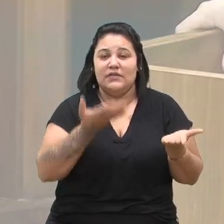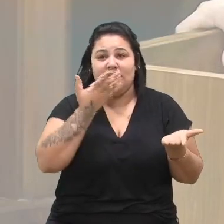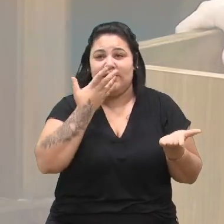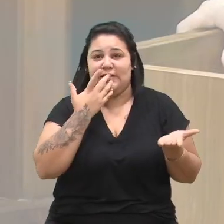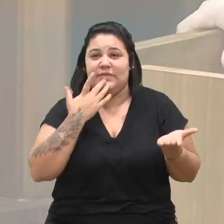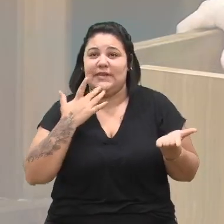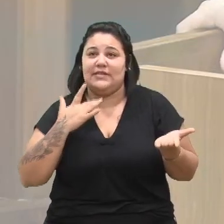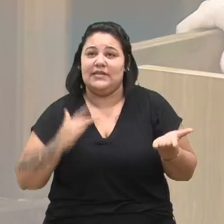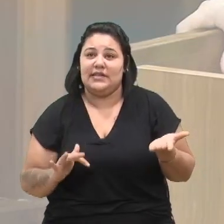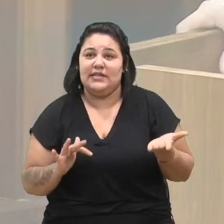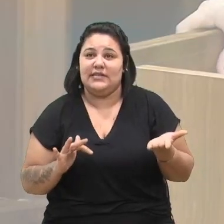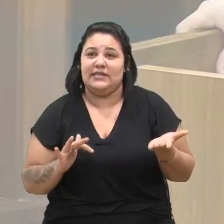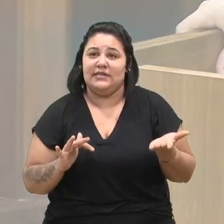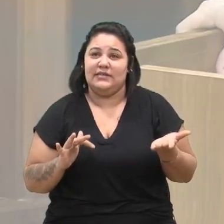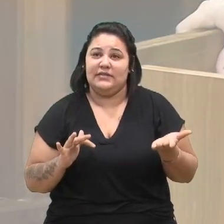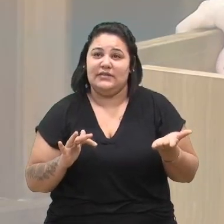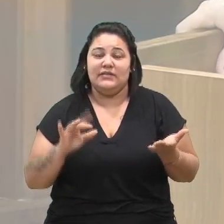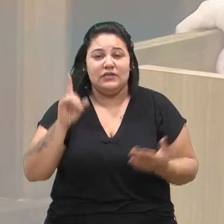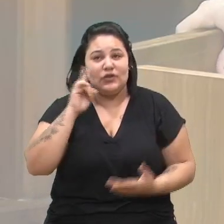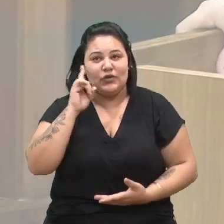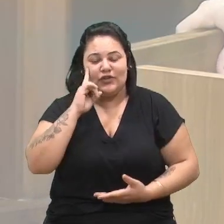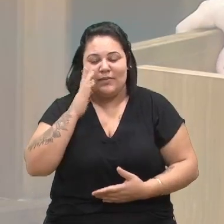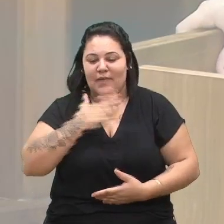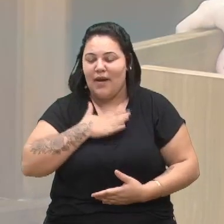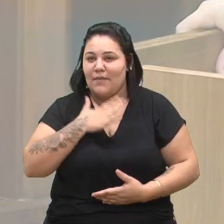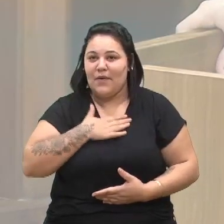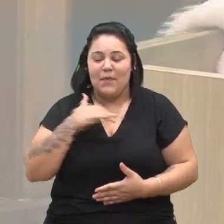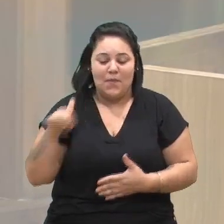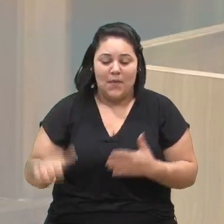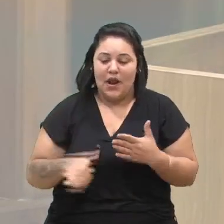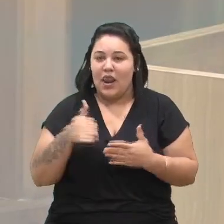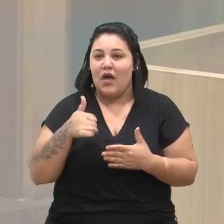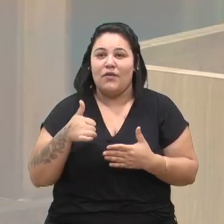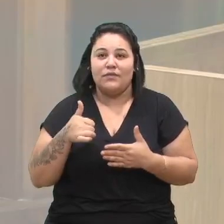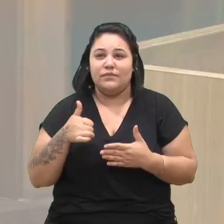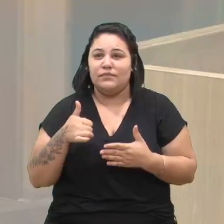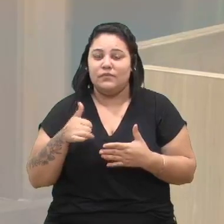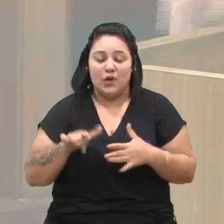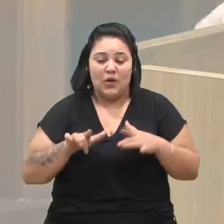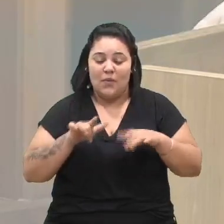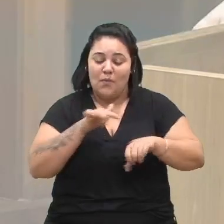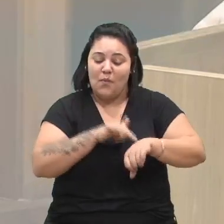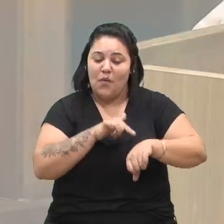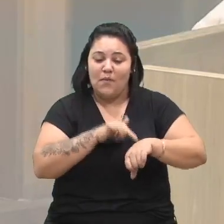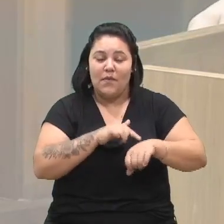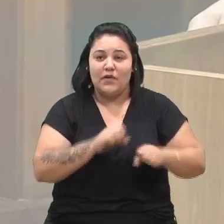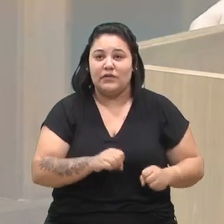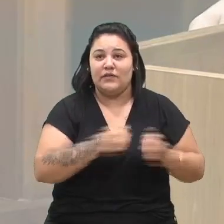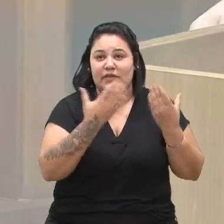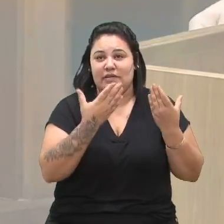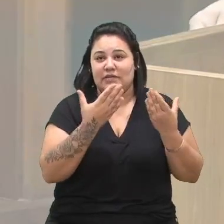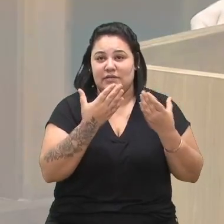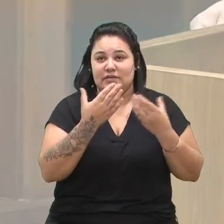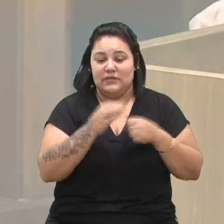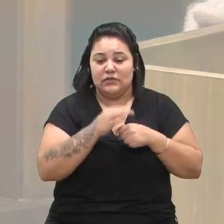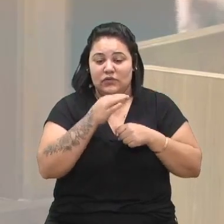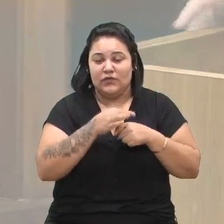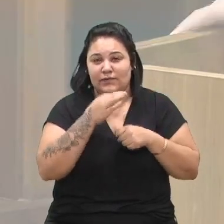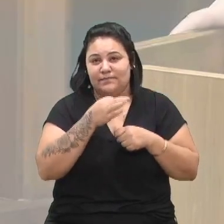e quer ir lá naquele espaço. Para mim, o melhor momento de Festas da Uva que eu pude